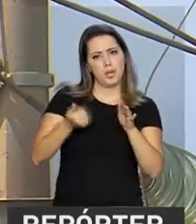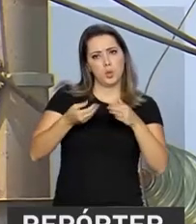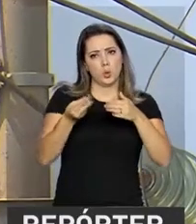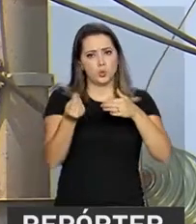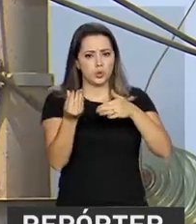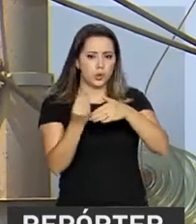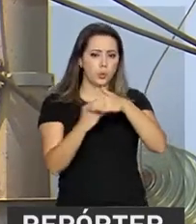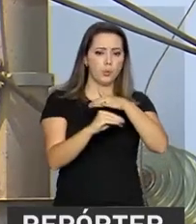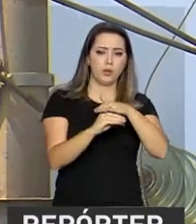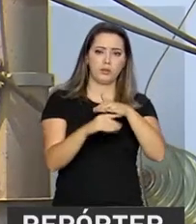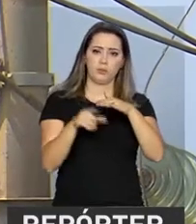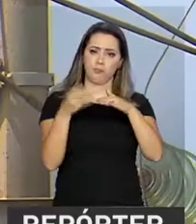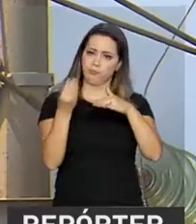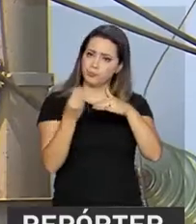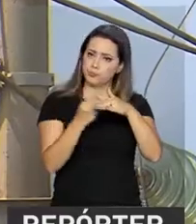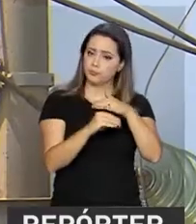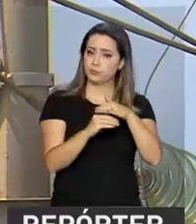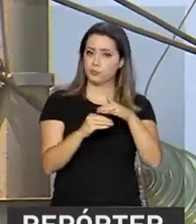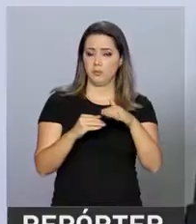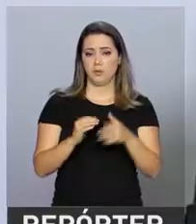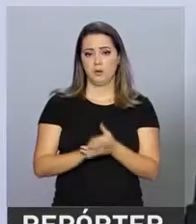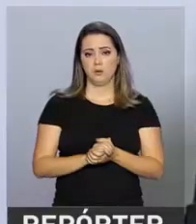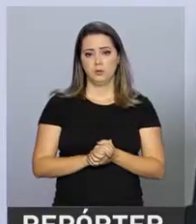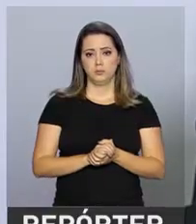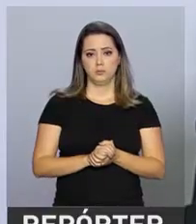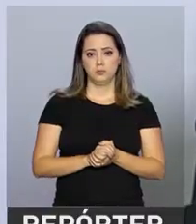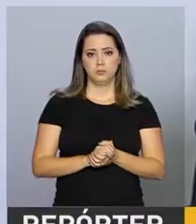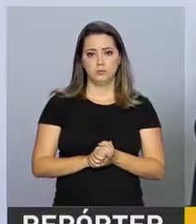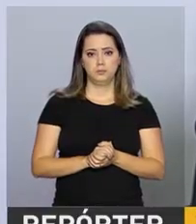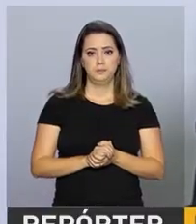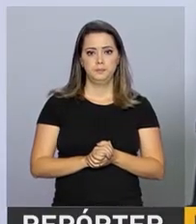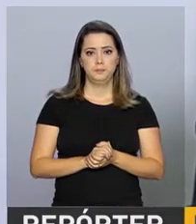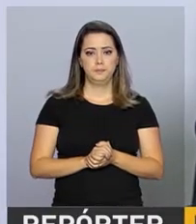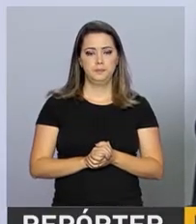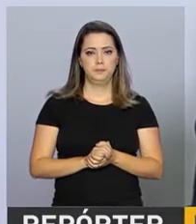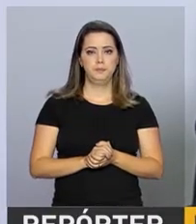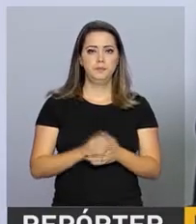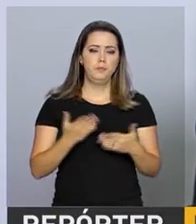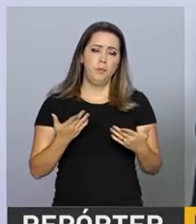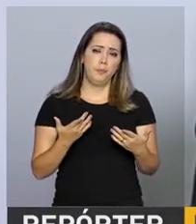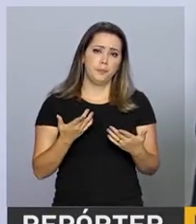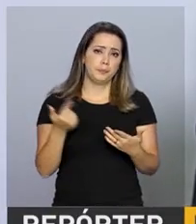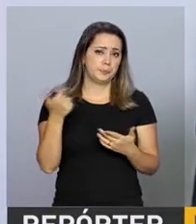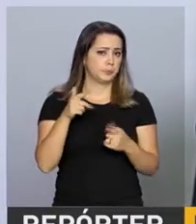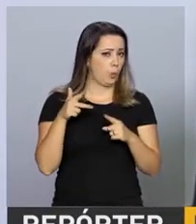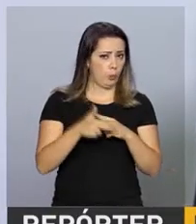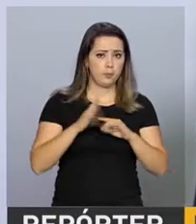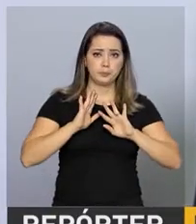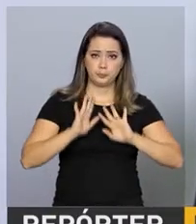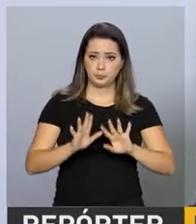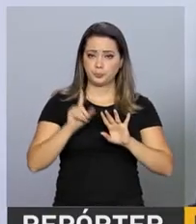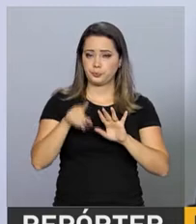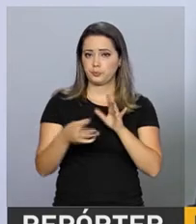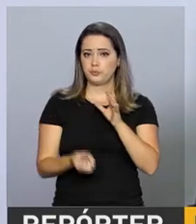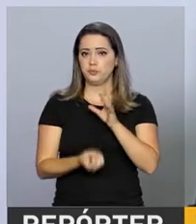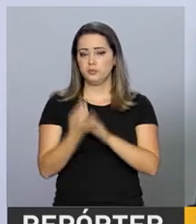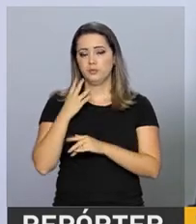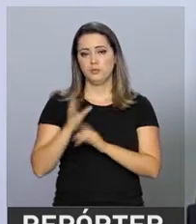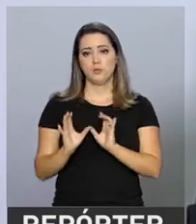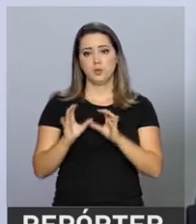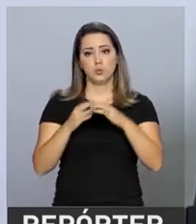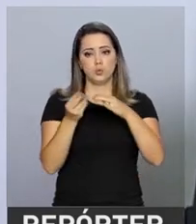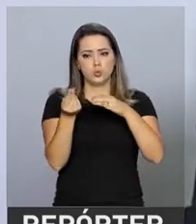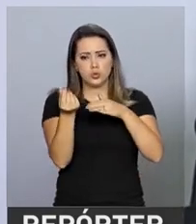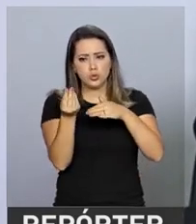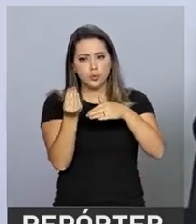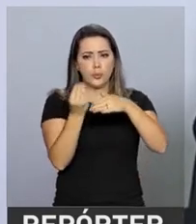a chamada reserva de contingência. Tecnicamente, não é um contingenciamento tradicional. É a criação de uma reserva de